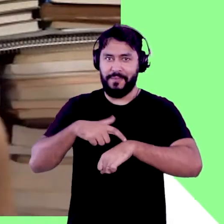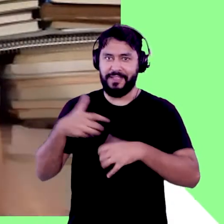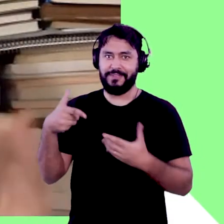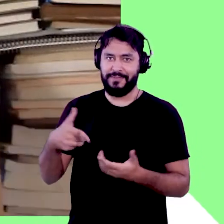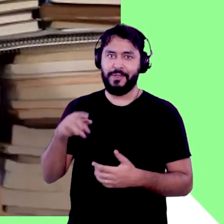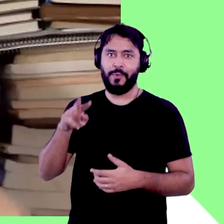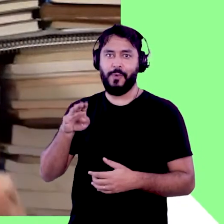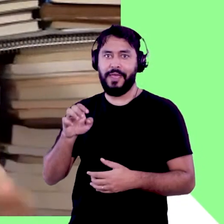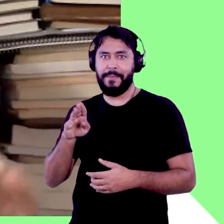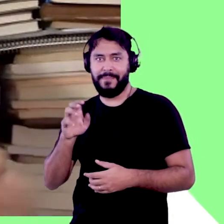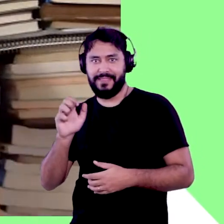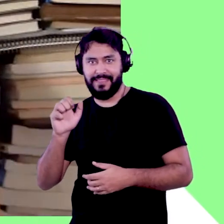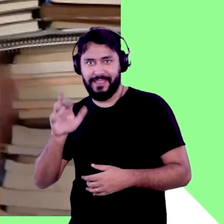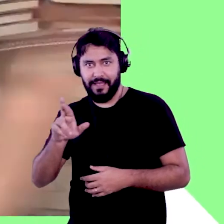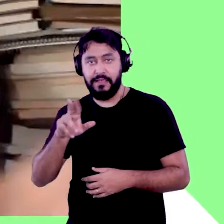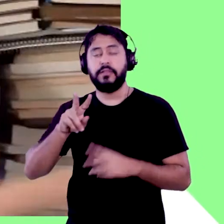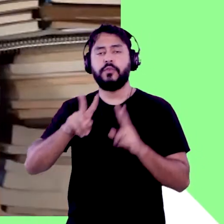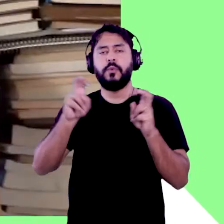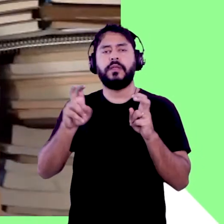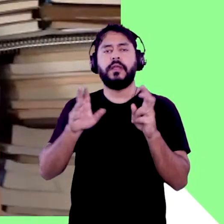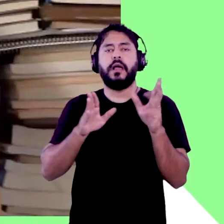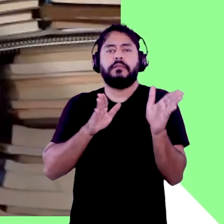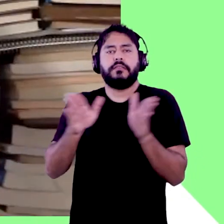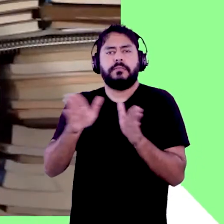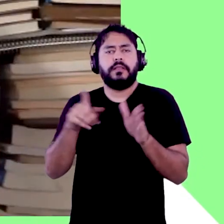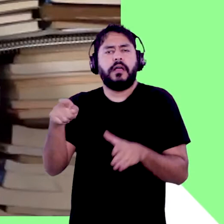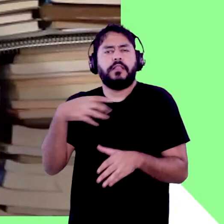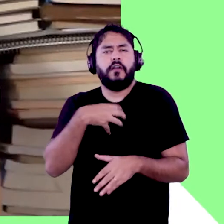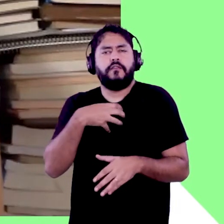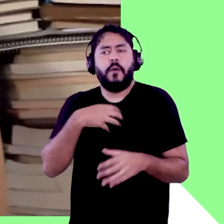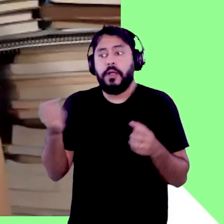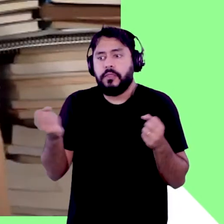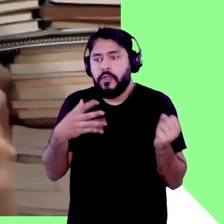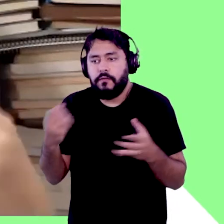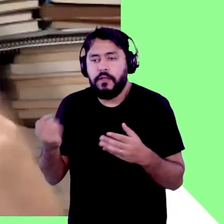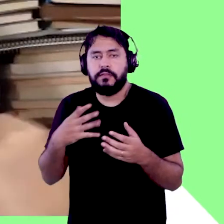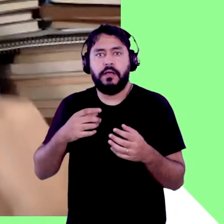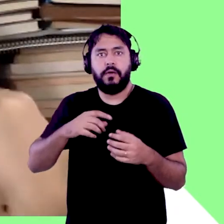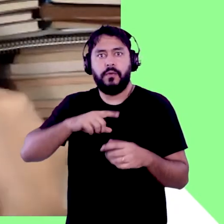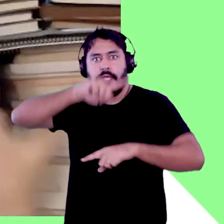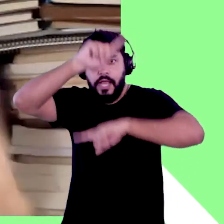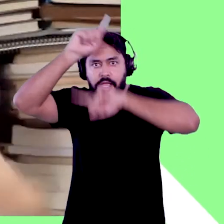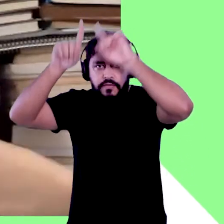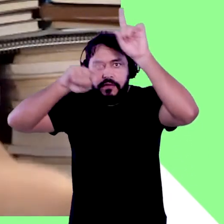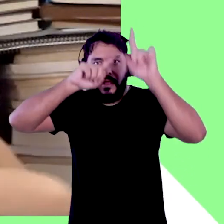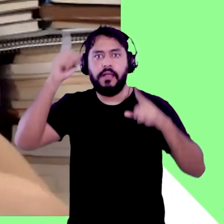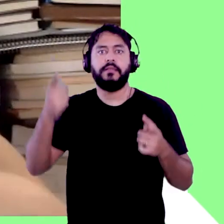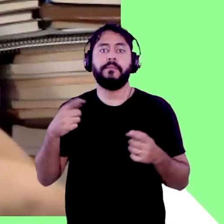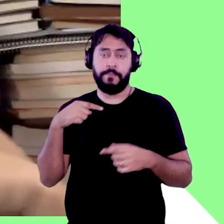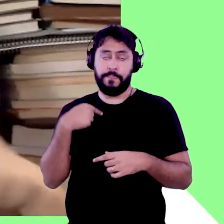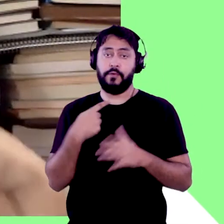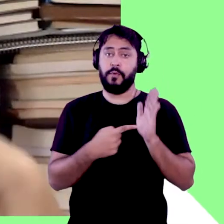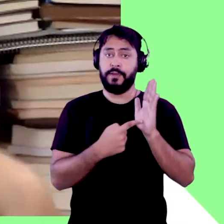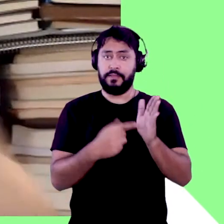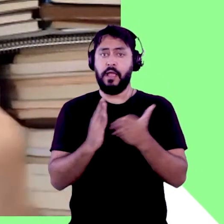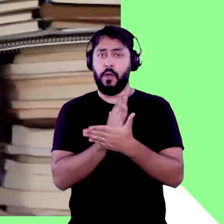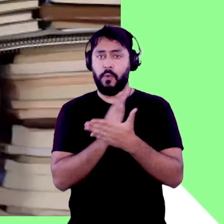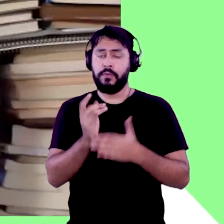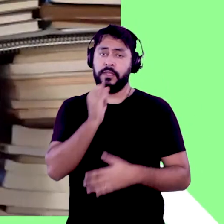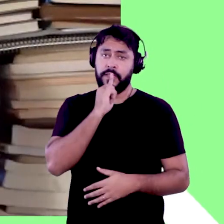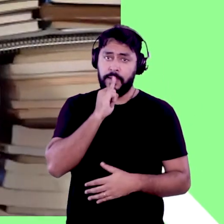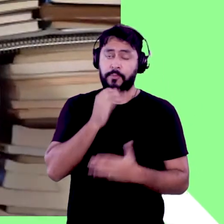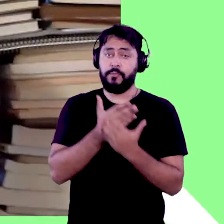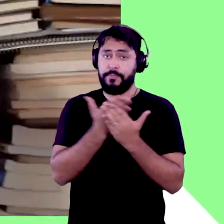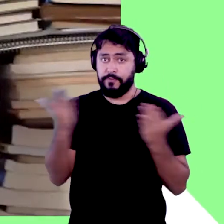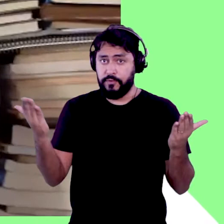realmente acessibilidade é forma de inovação e de criatividade. Então, eu trouxe alguns exemplos para vocês de